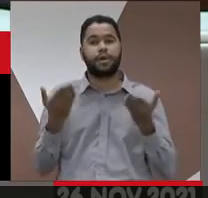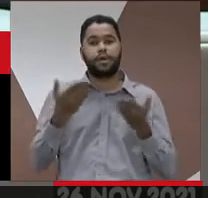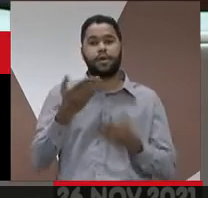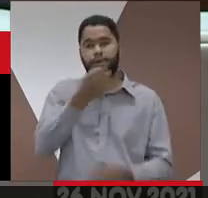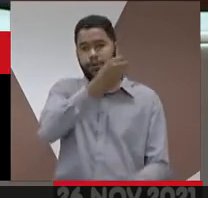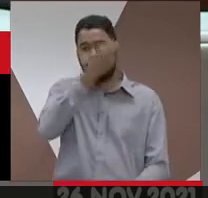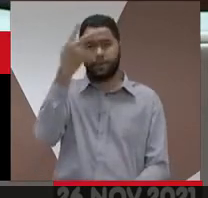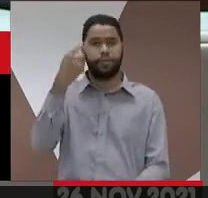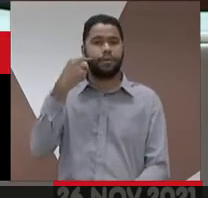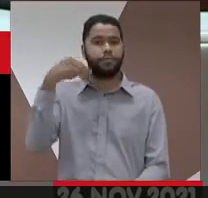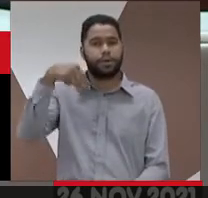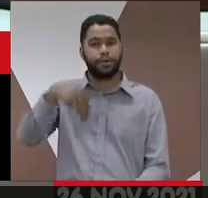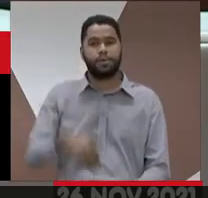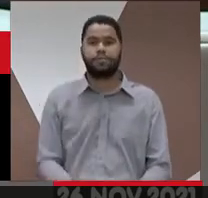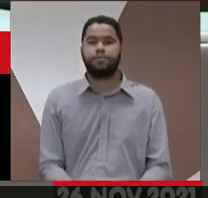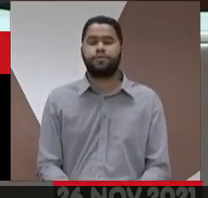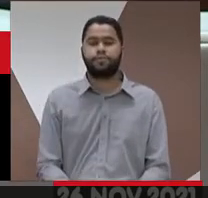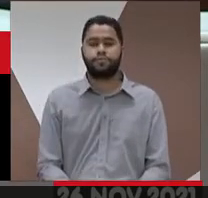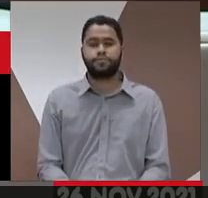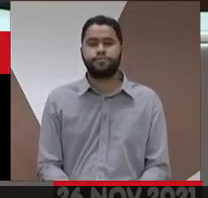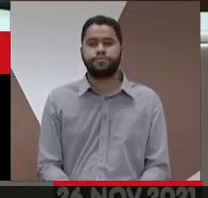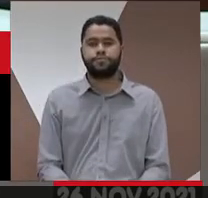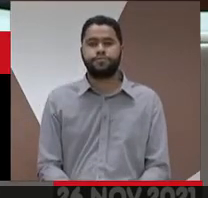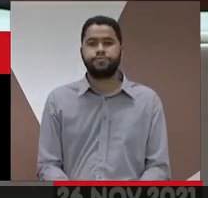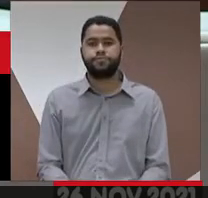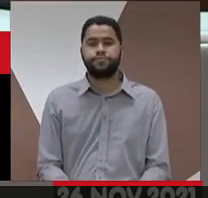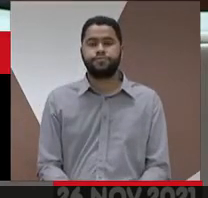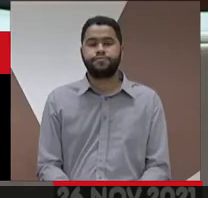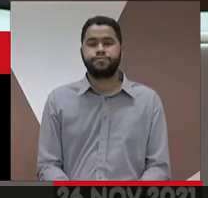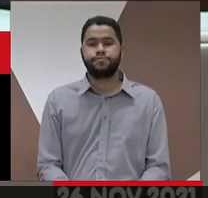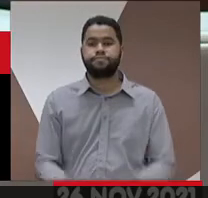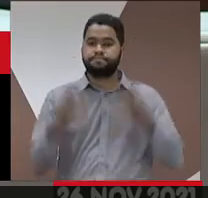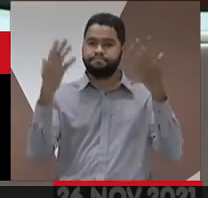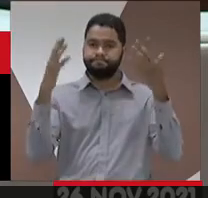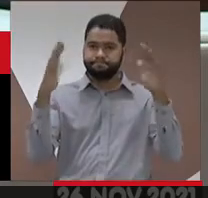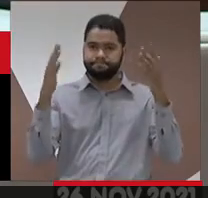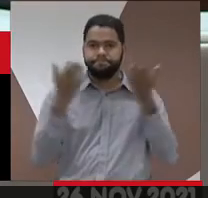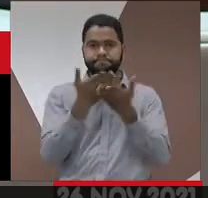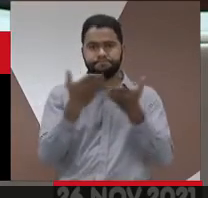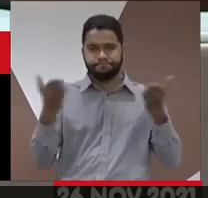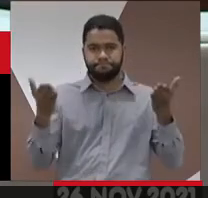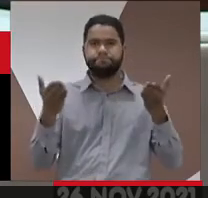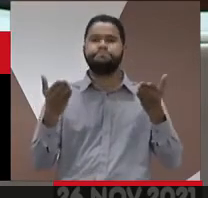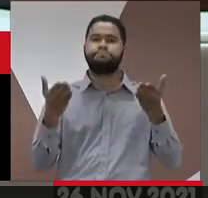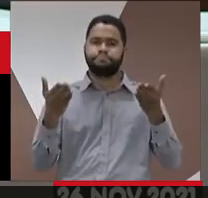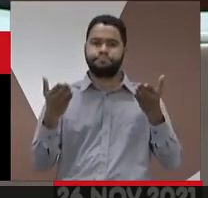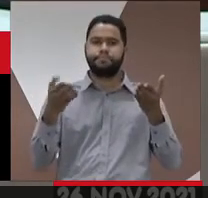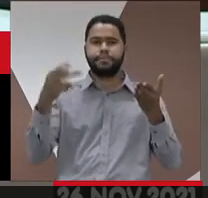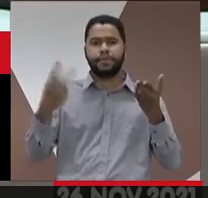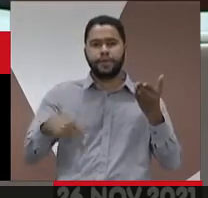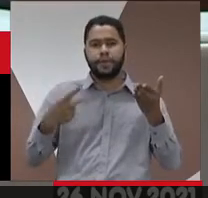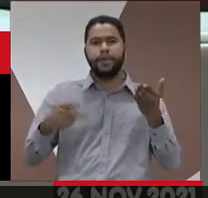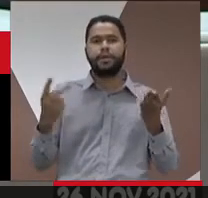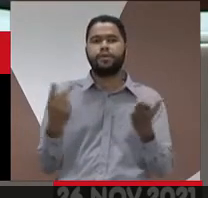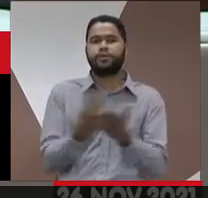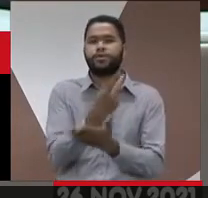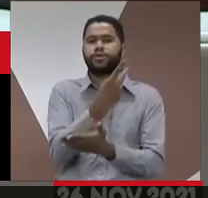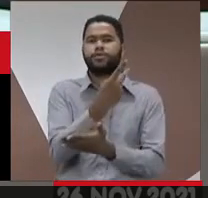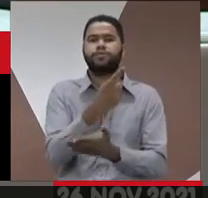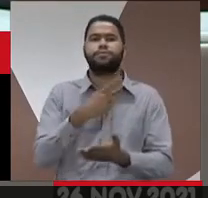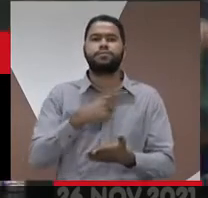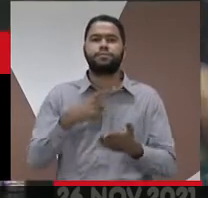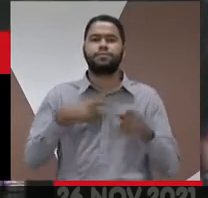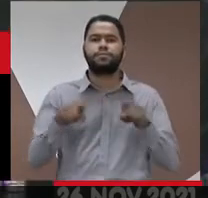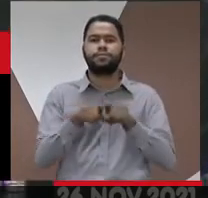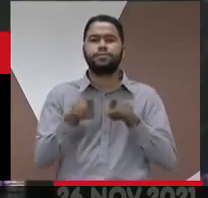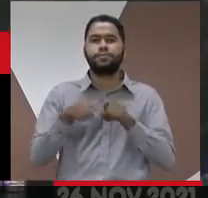Marília Campos. Quero parabenizar a Assembleia Legislativa pela realização desse